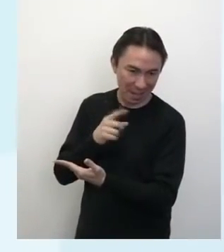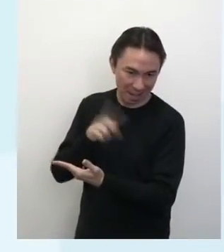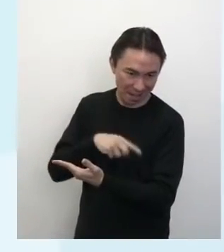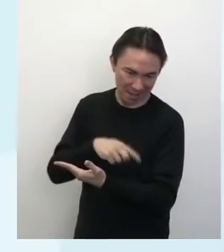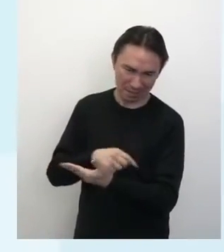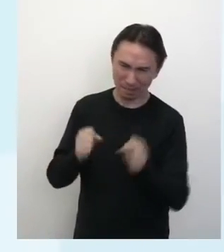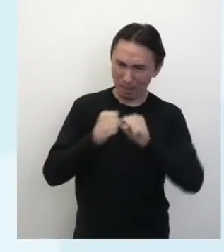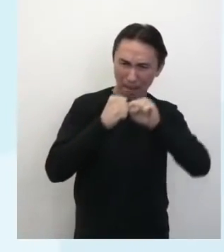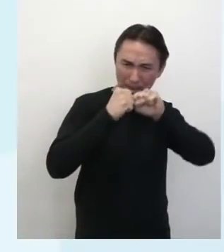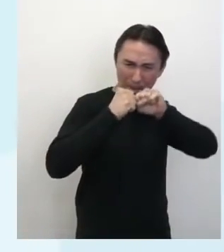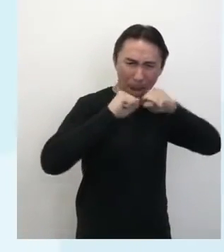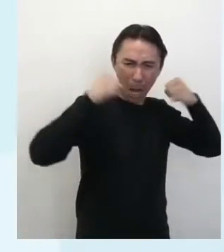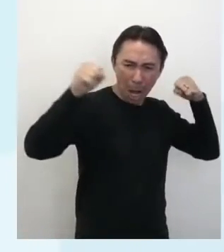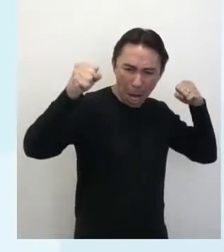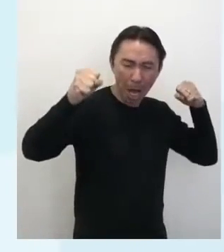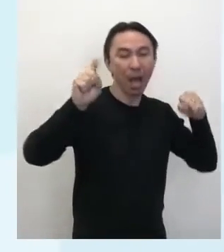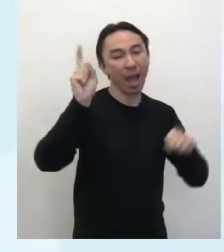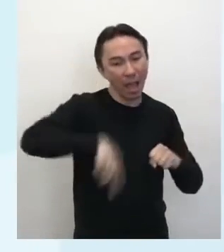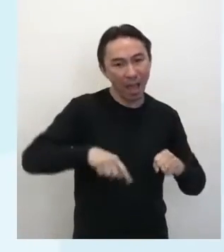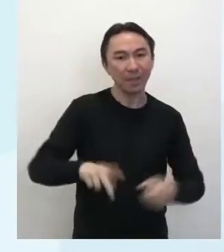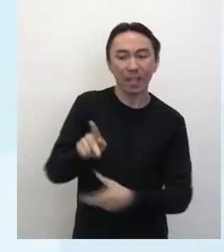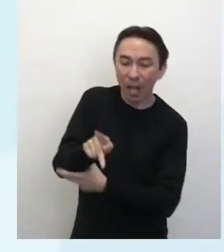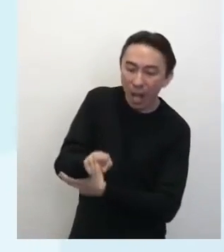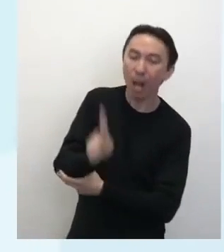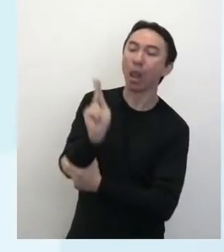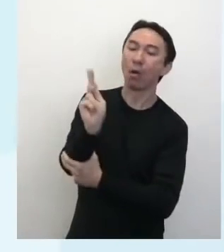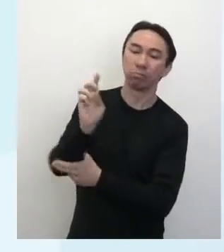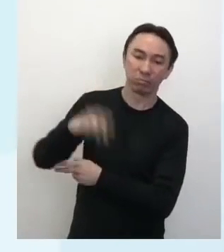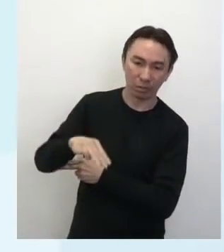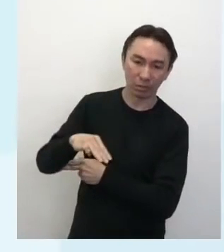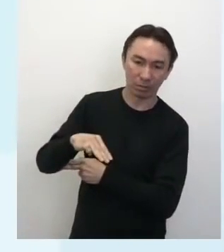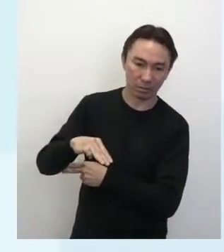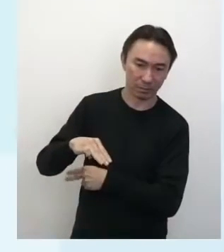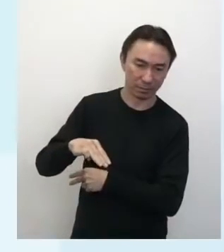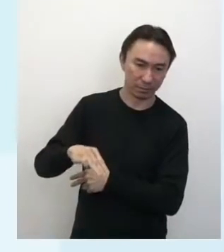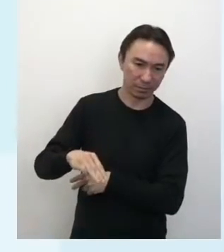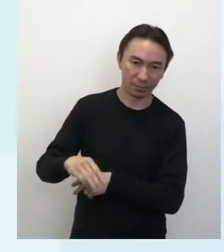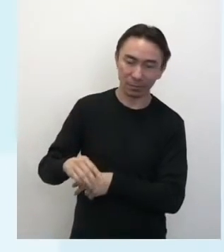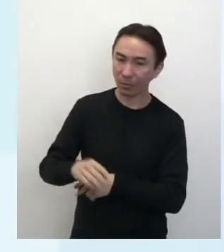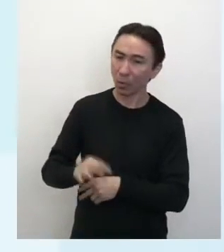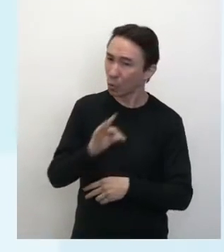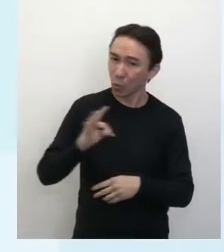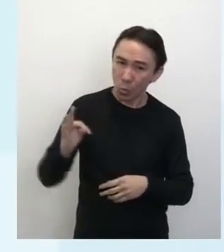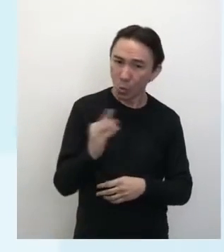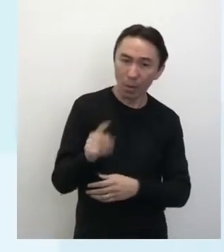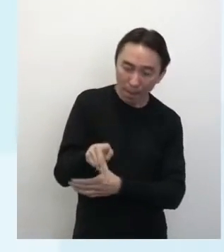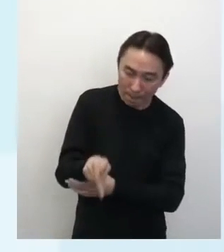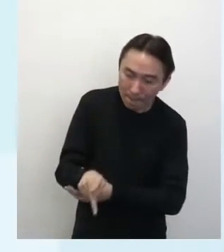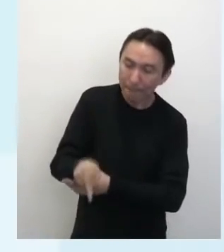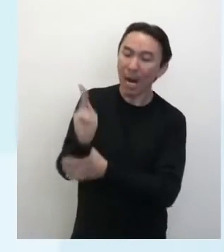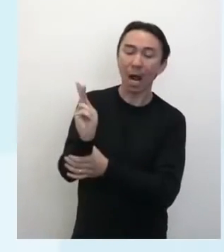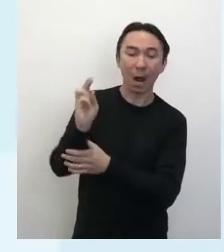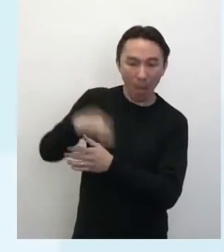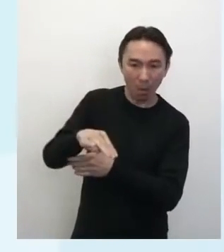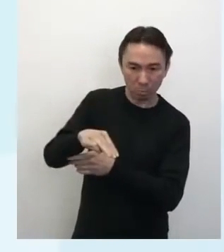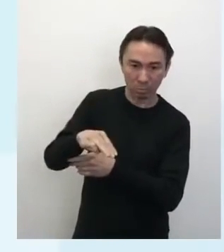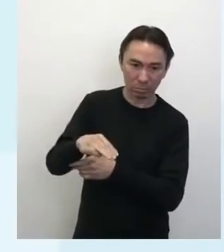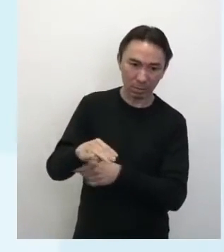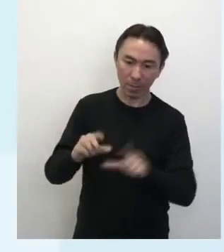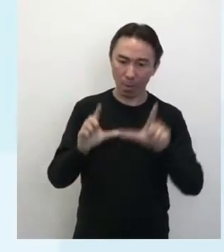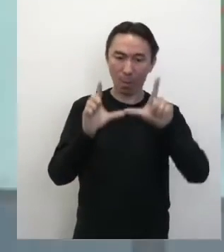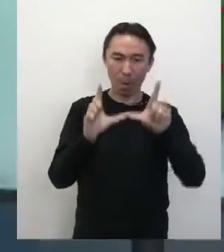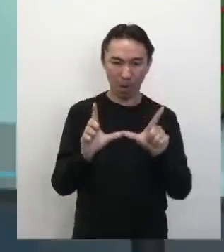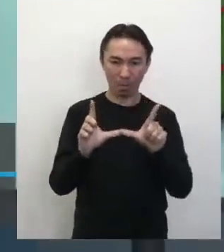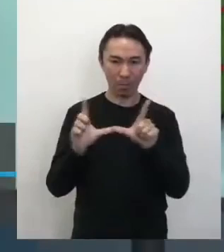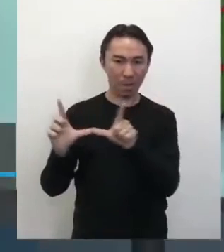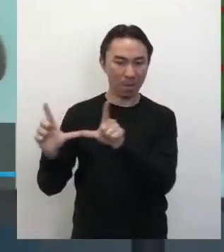gente utilizaria o quilômetro quadrado, né, ou seja, todas as dimensões em quilômetros, e a gente, se fosse um retângulo, né, no